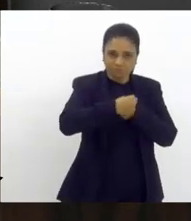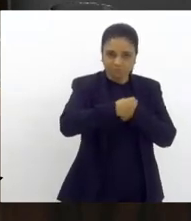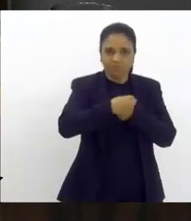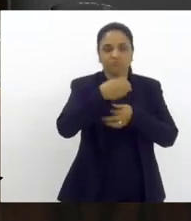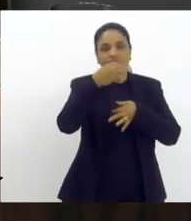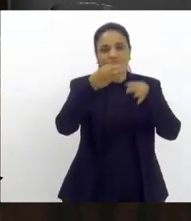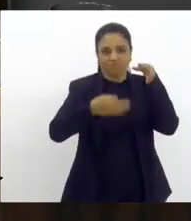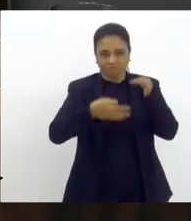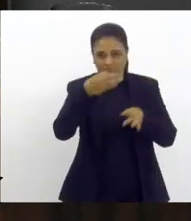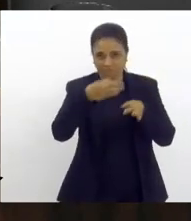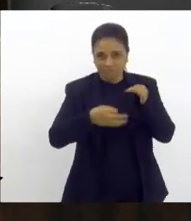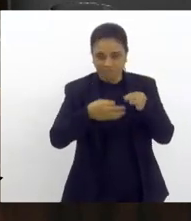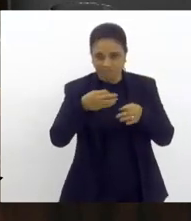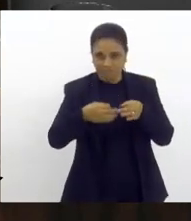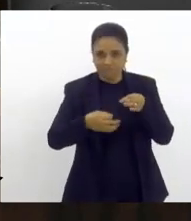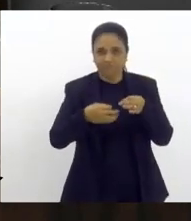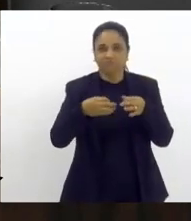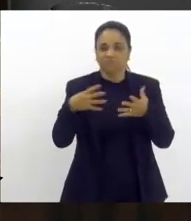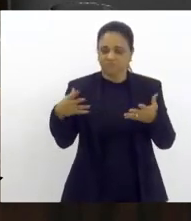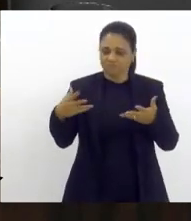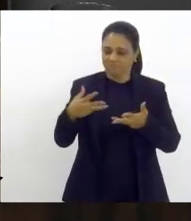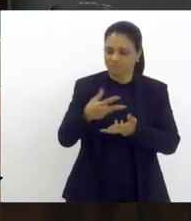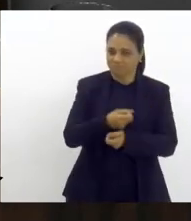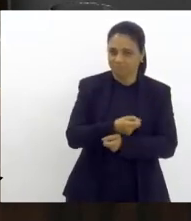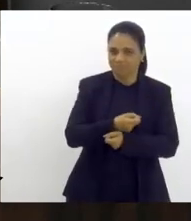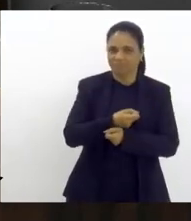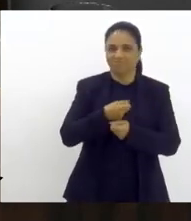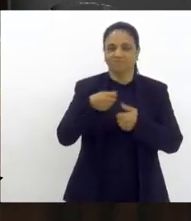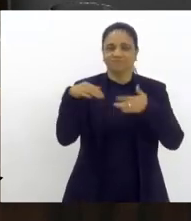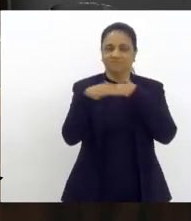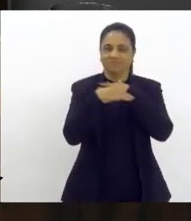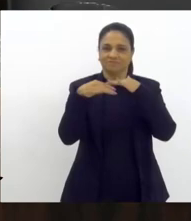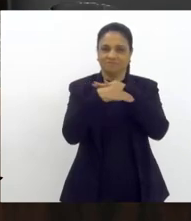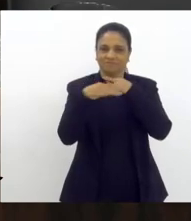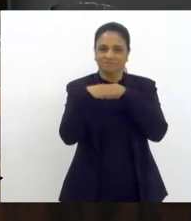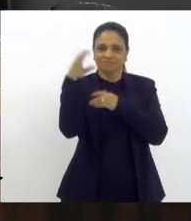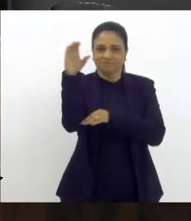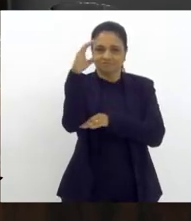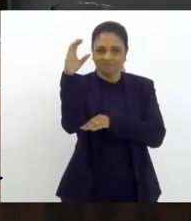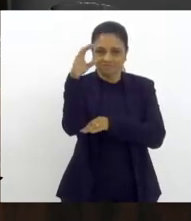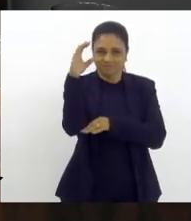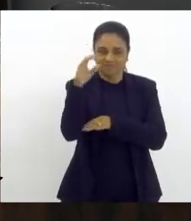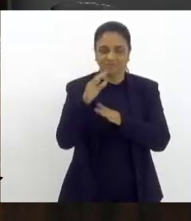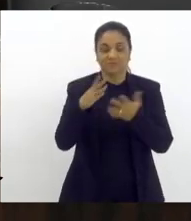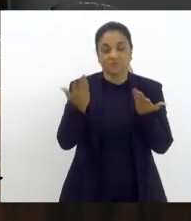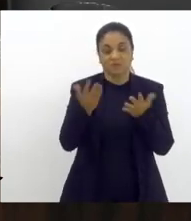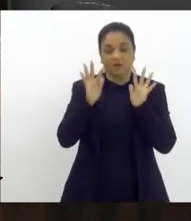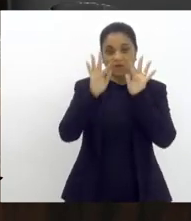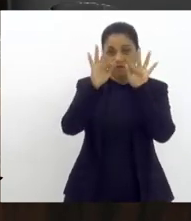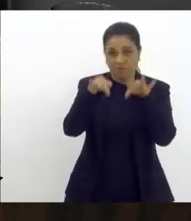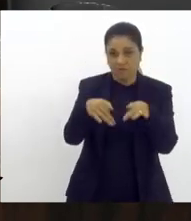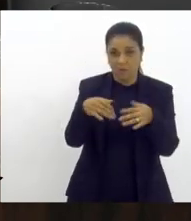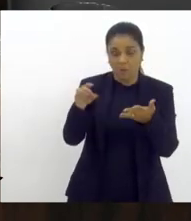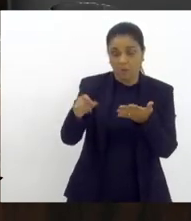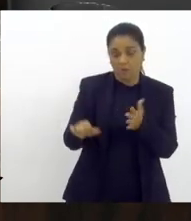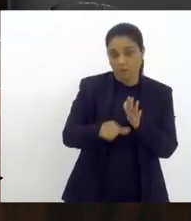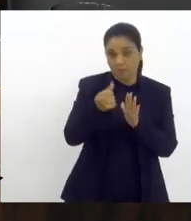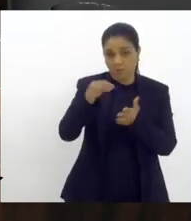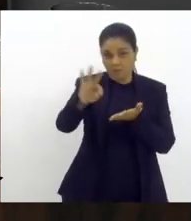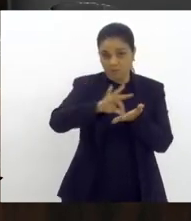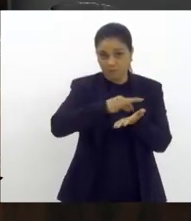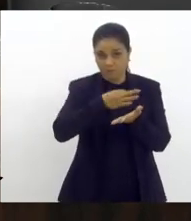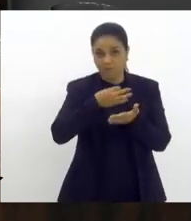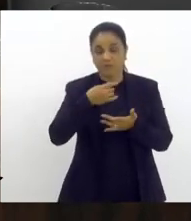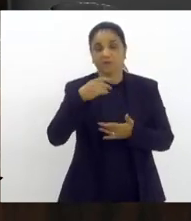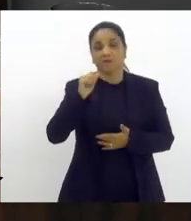Municipal da nossa linda cidade de Niterói passa são expediente final para o primeiro orador escrito o nome do deputado